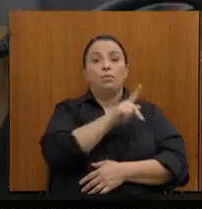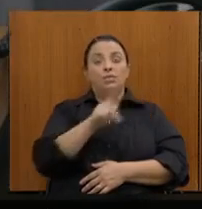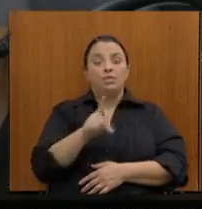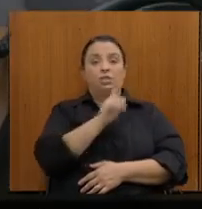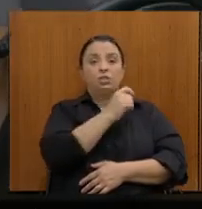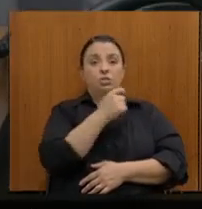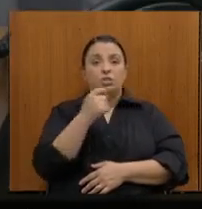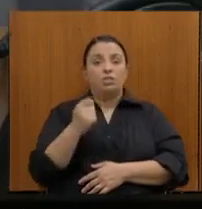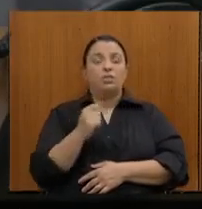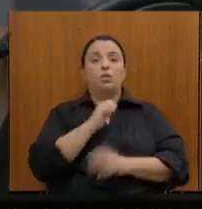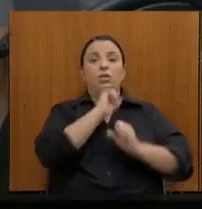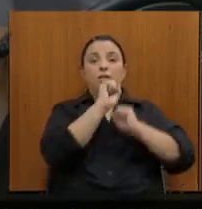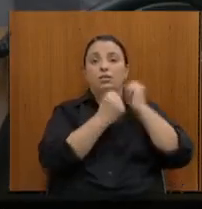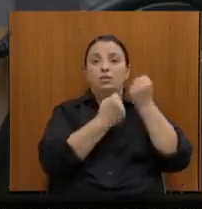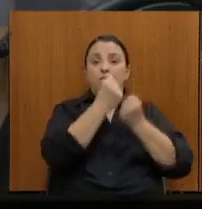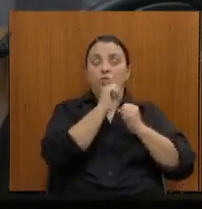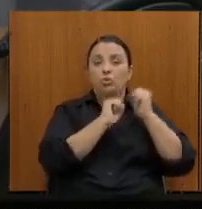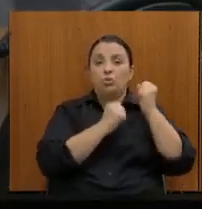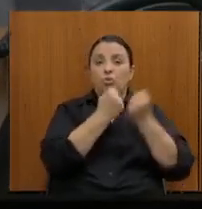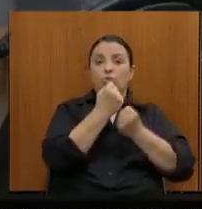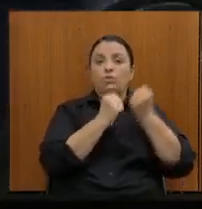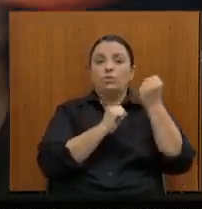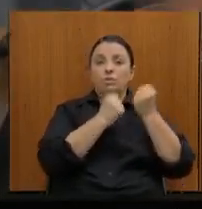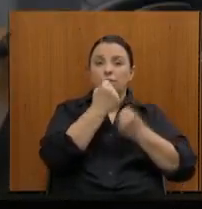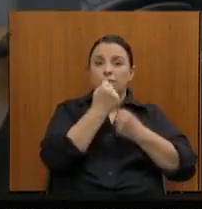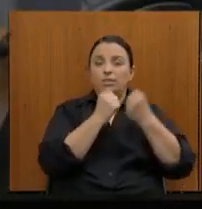das indústrias sucroalcooleiras